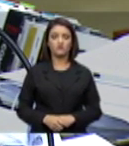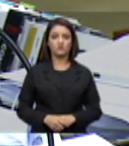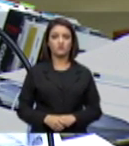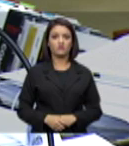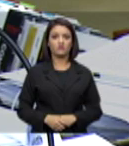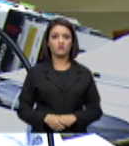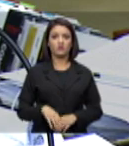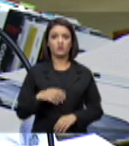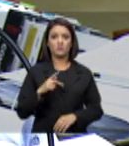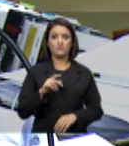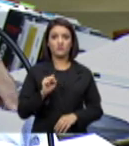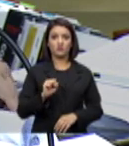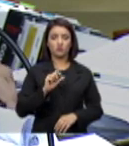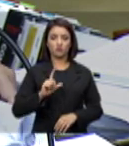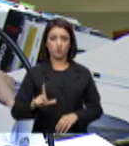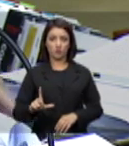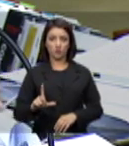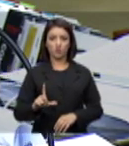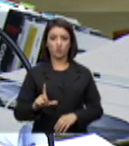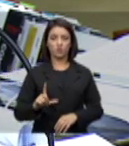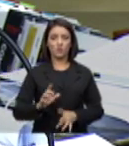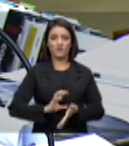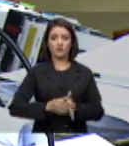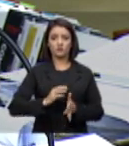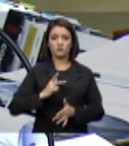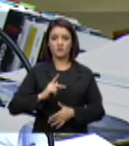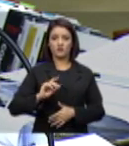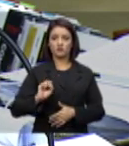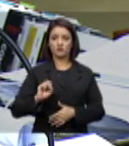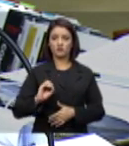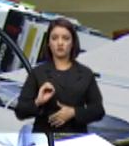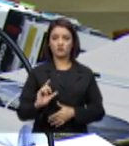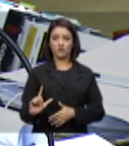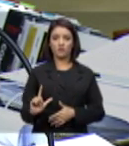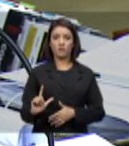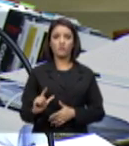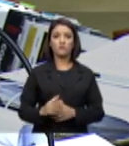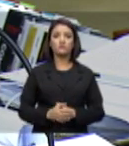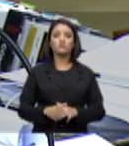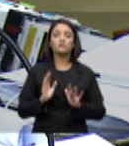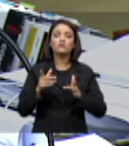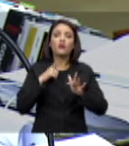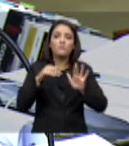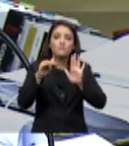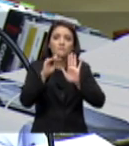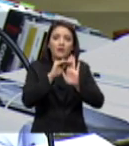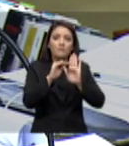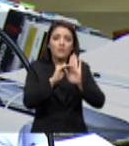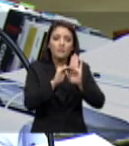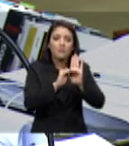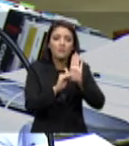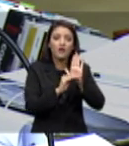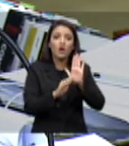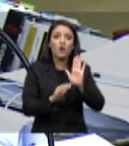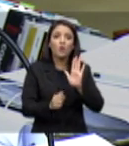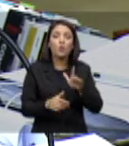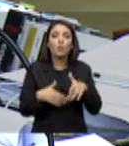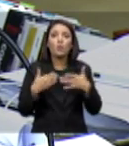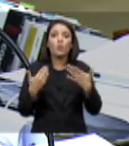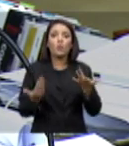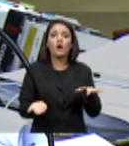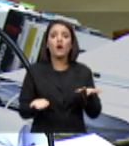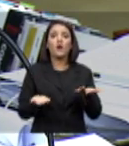socialista partido socialismo e liberdade enumera quais os pedidos